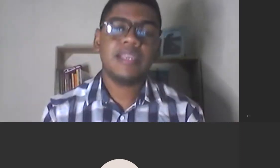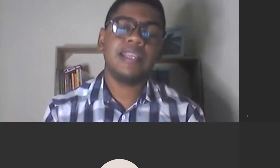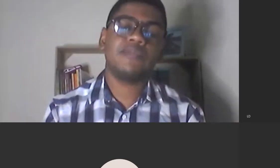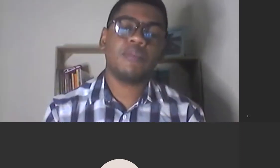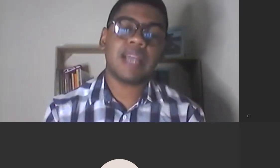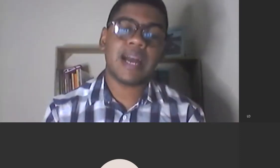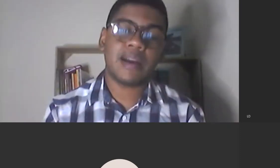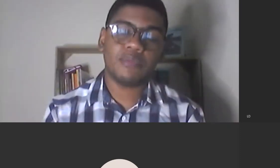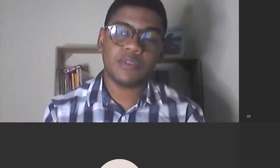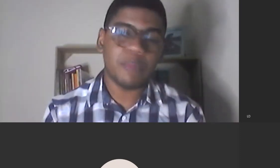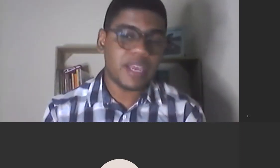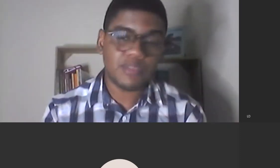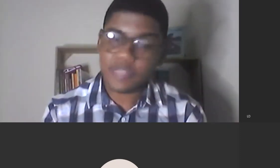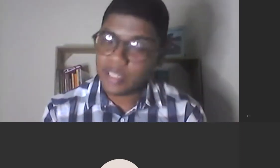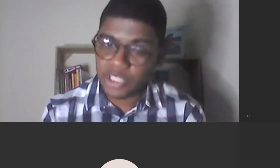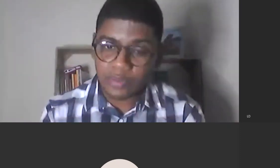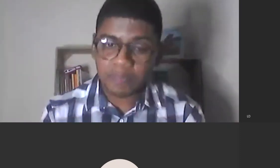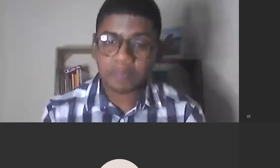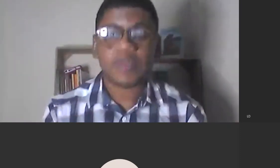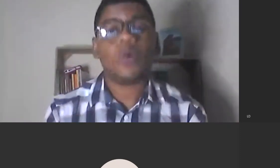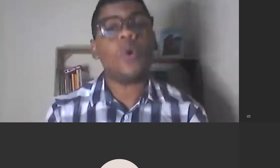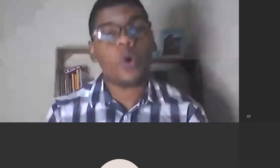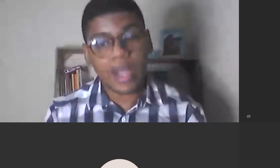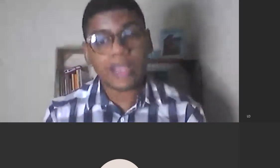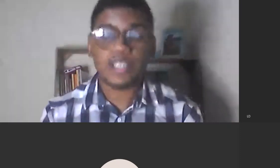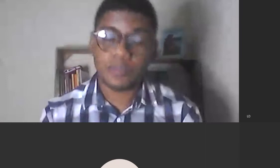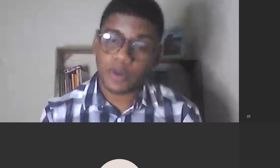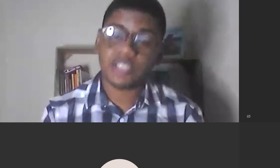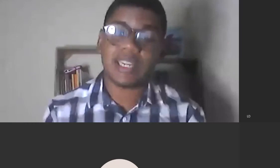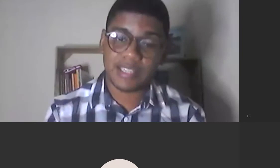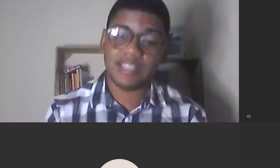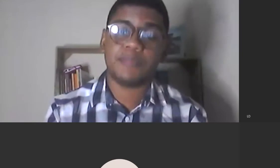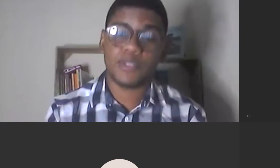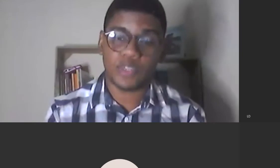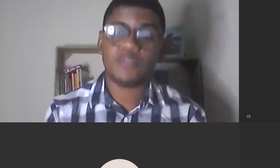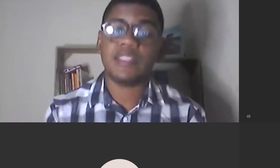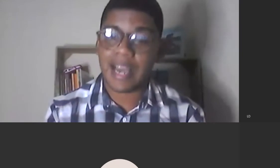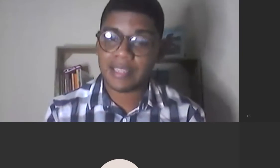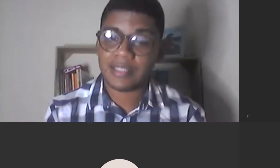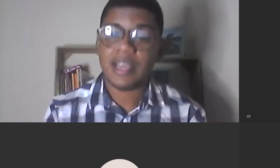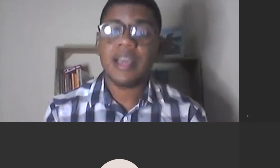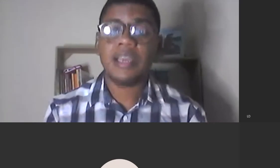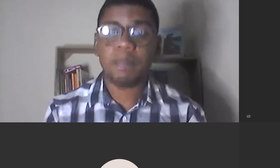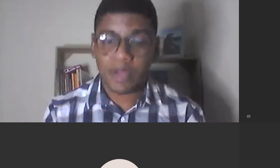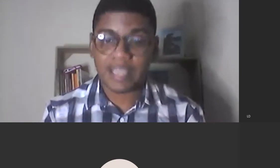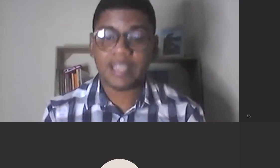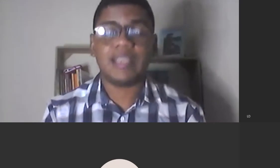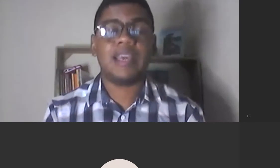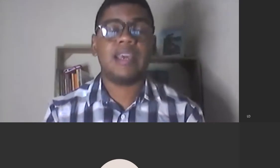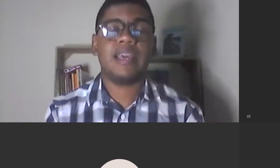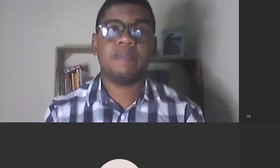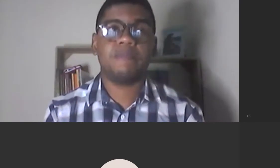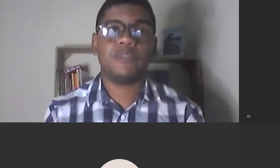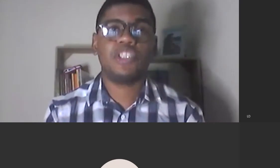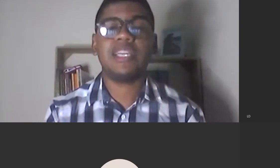fazendo, e eles vão dar o mesmo sentido, ou a gente pode trazer expressões faciais que